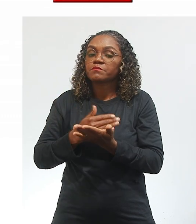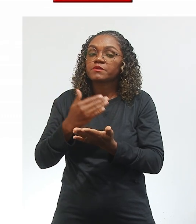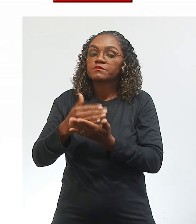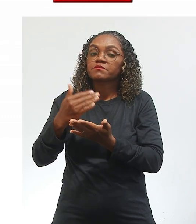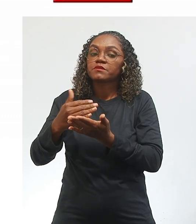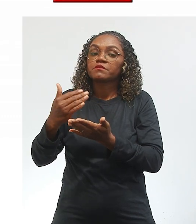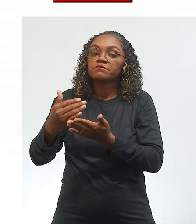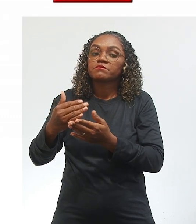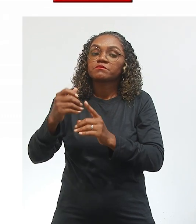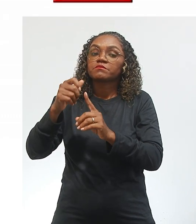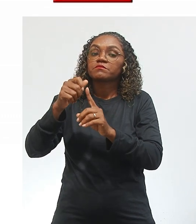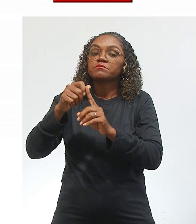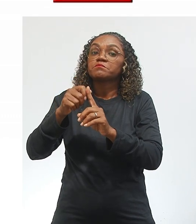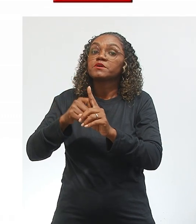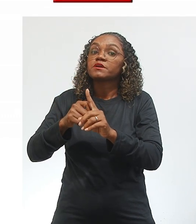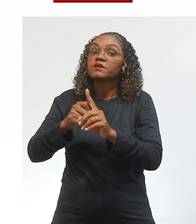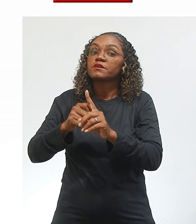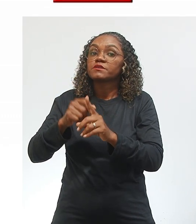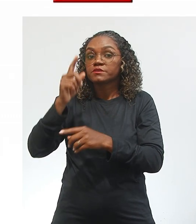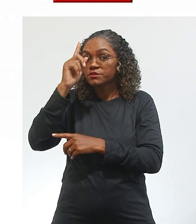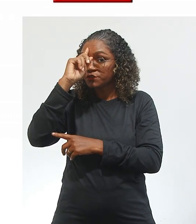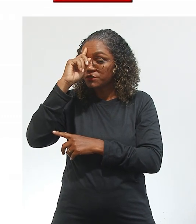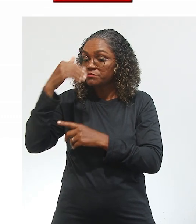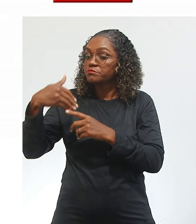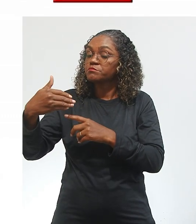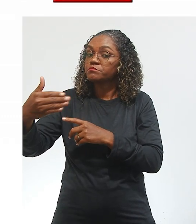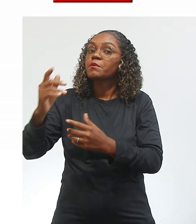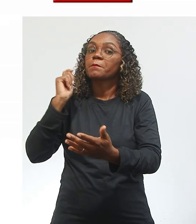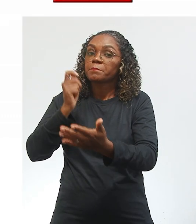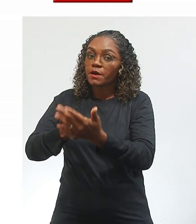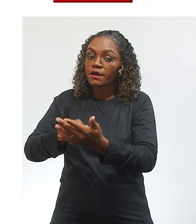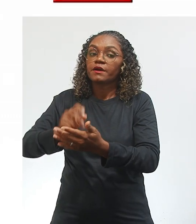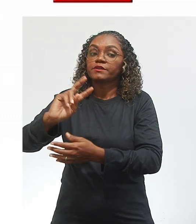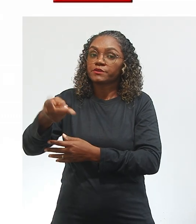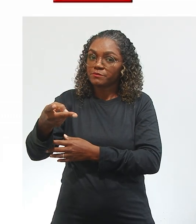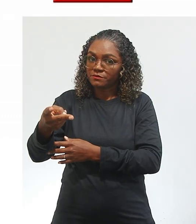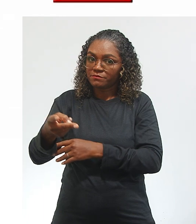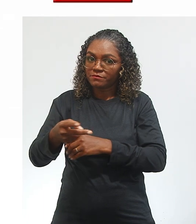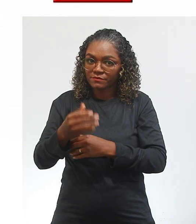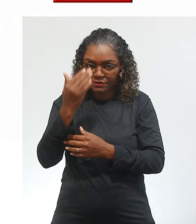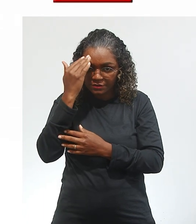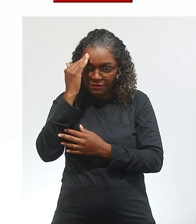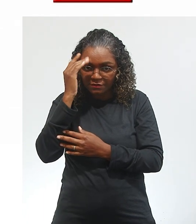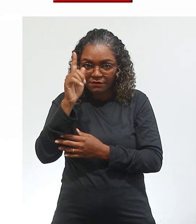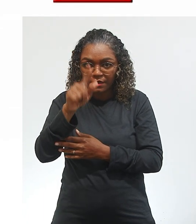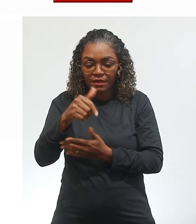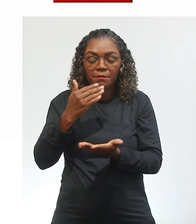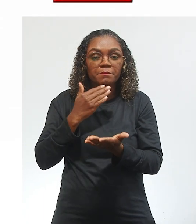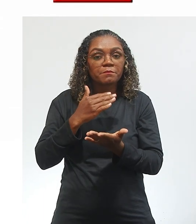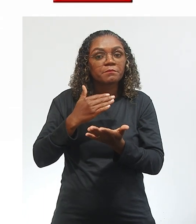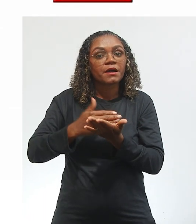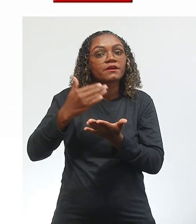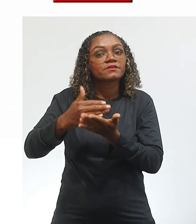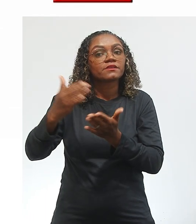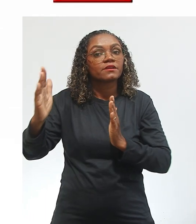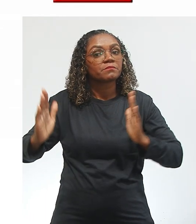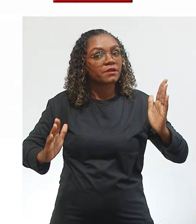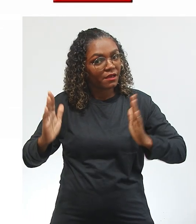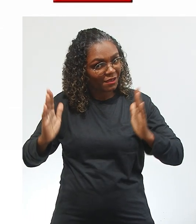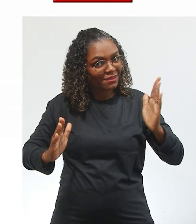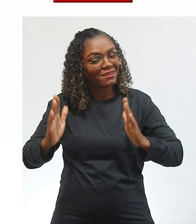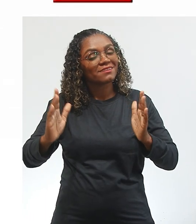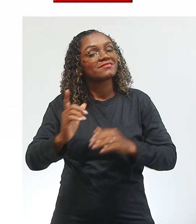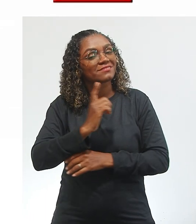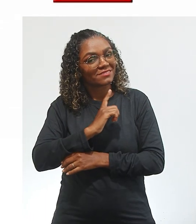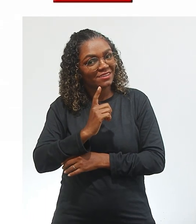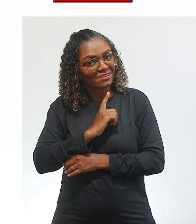ele falou aqui em dinheiro, eu já sei que seria um lançamento no caixa, e se o restante é para 30 dias, você já entende que é o que? A prazo. Quando eu falo a prazo,